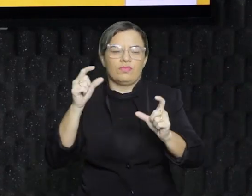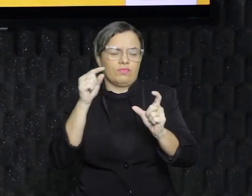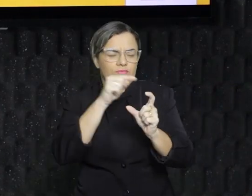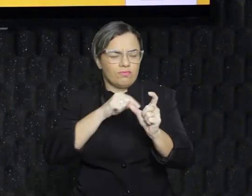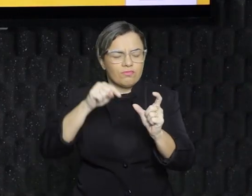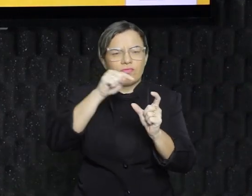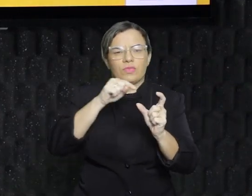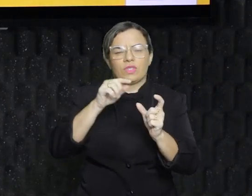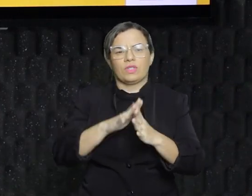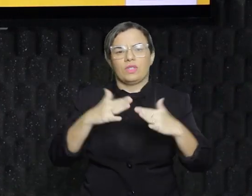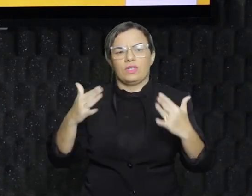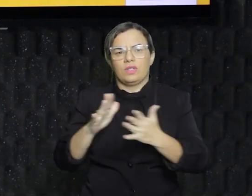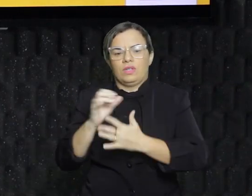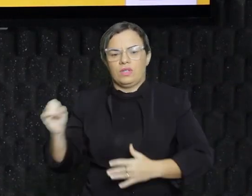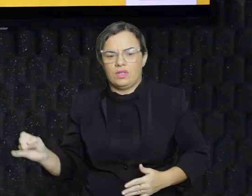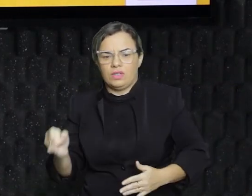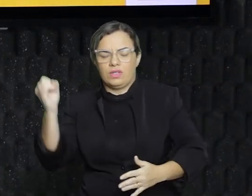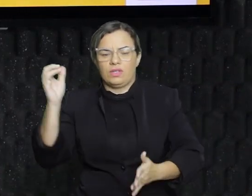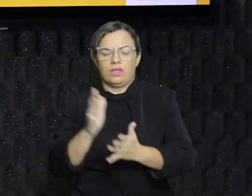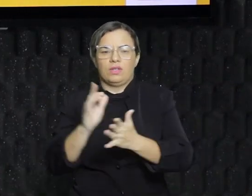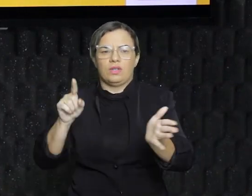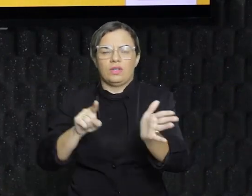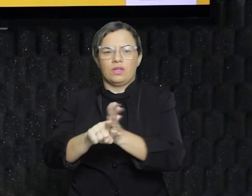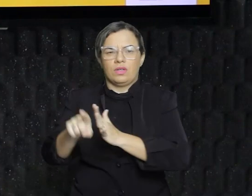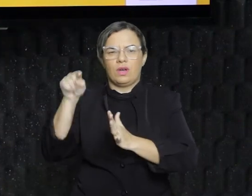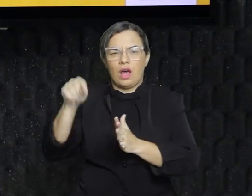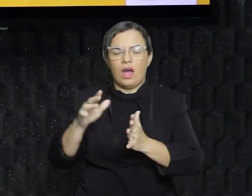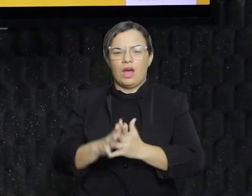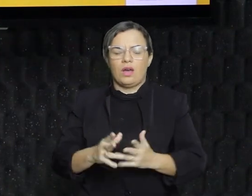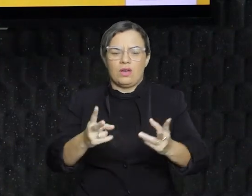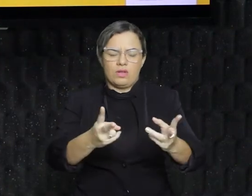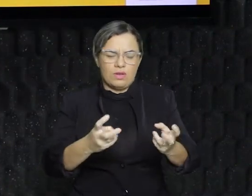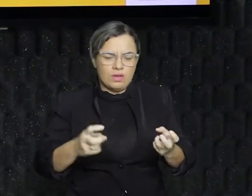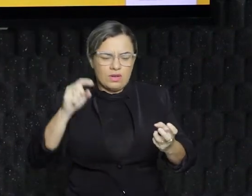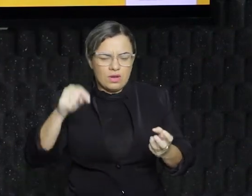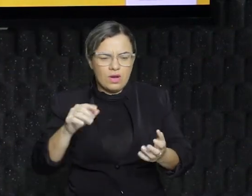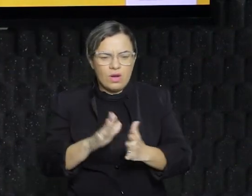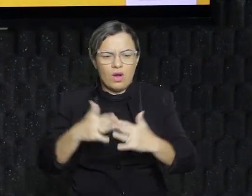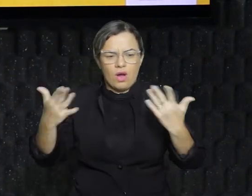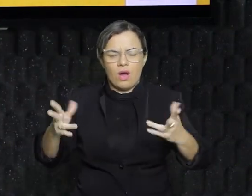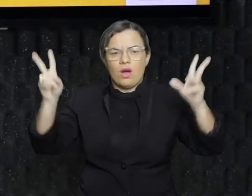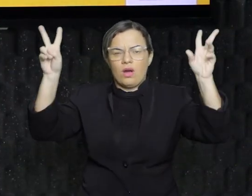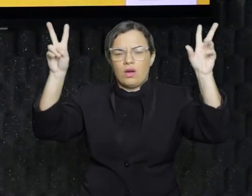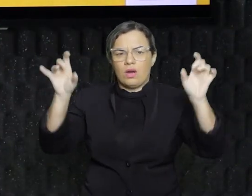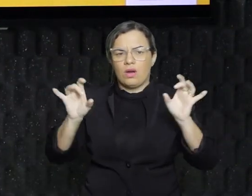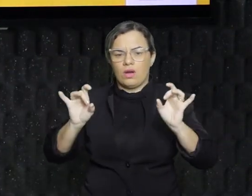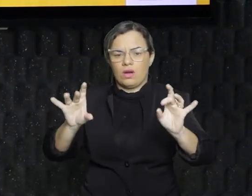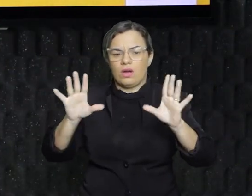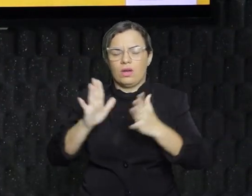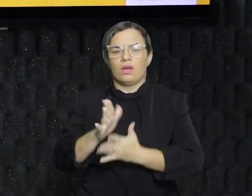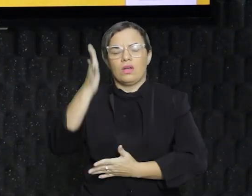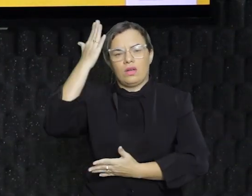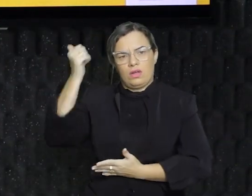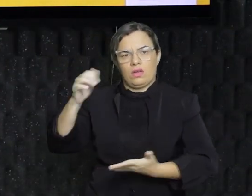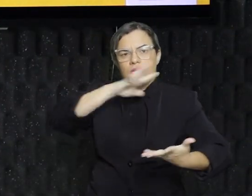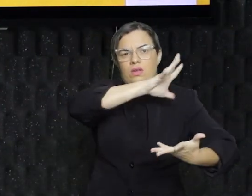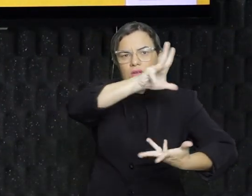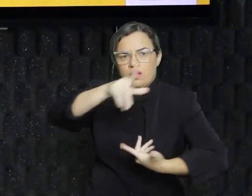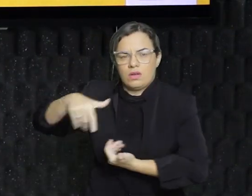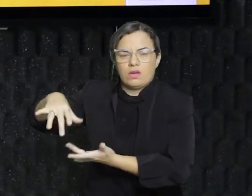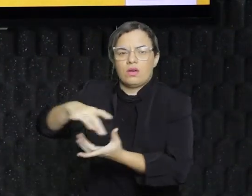é muito importante a análise dele, porque ele te permite identificar qual é a temática da questão específica, a que a gente já sabe que é a